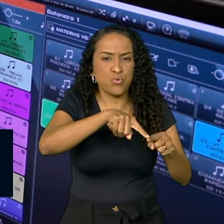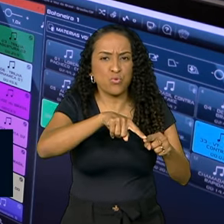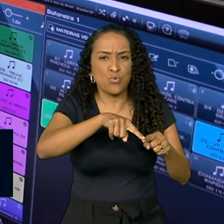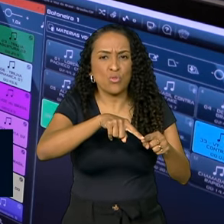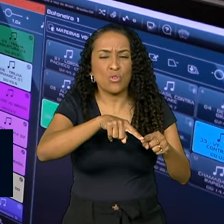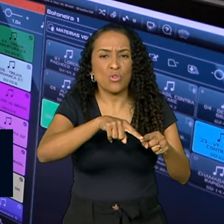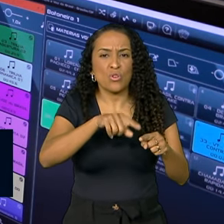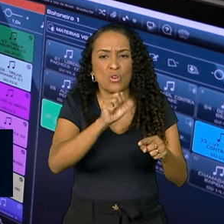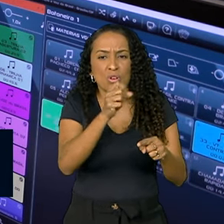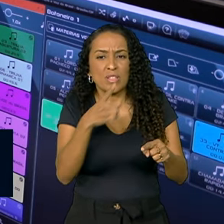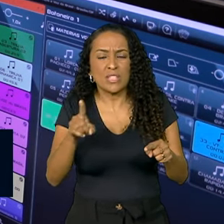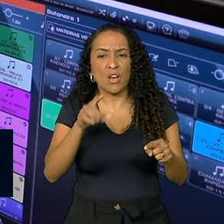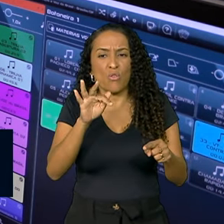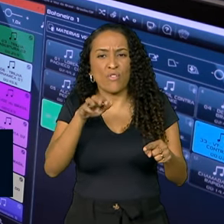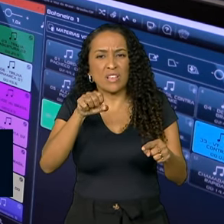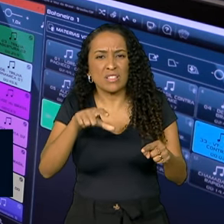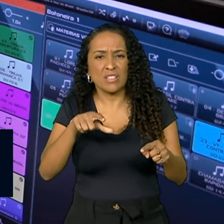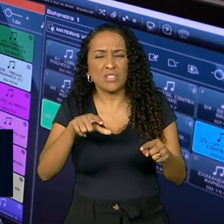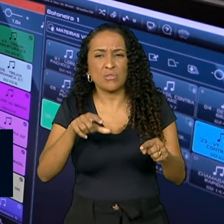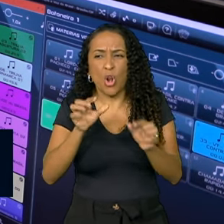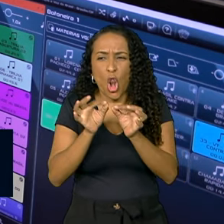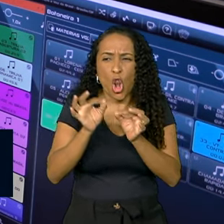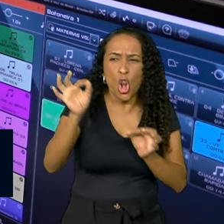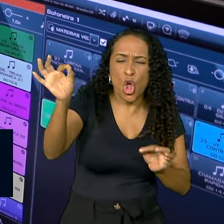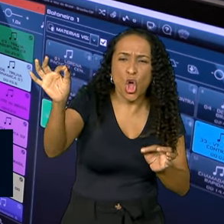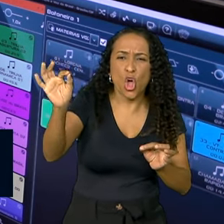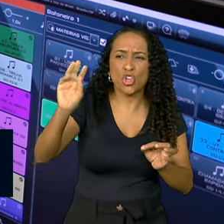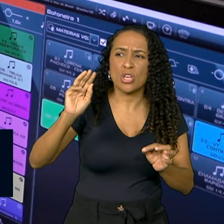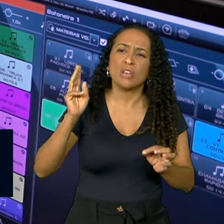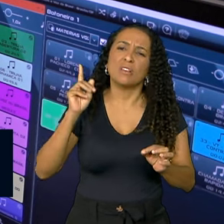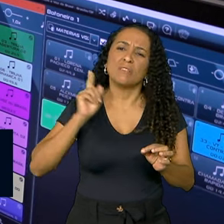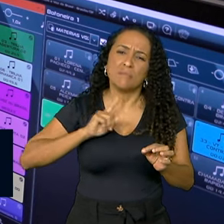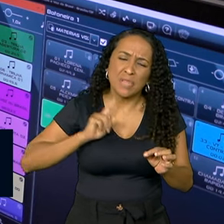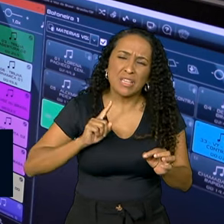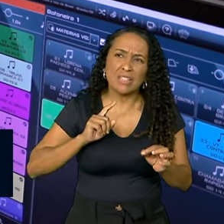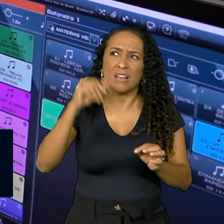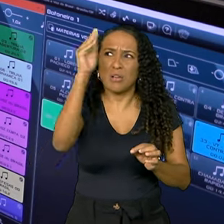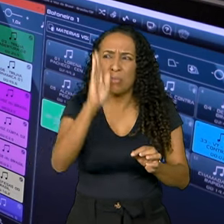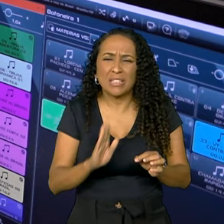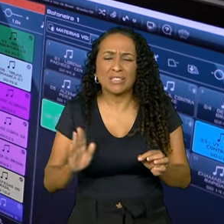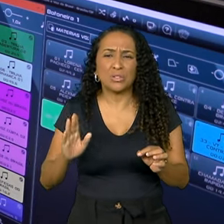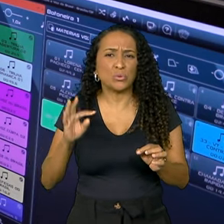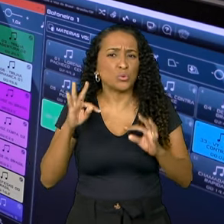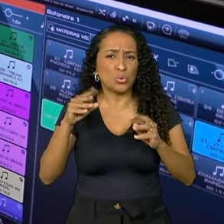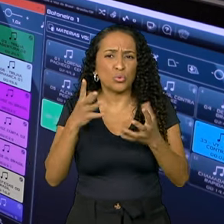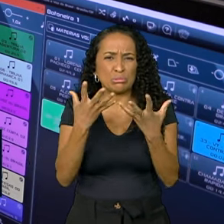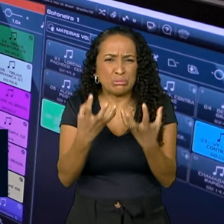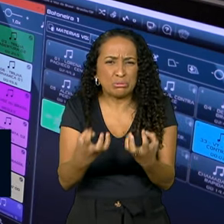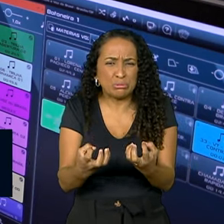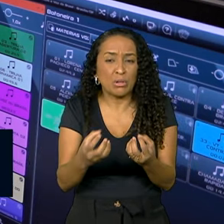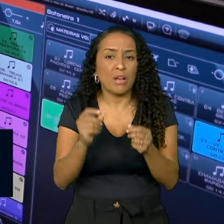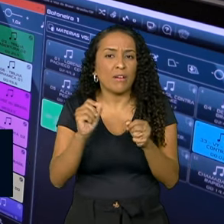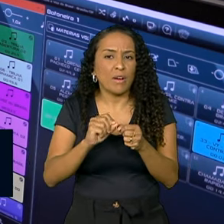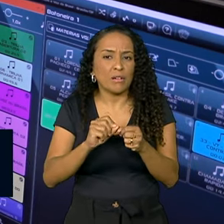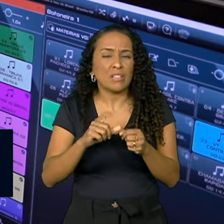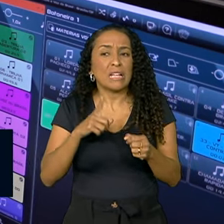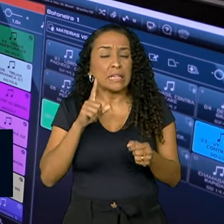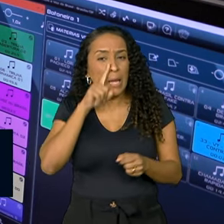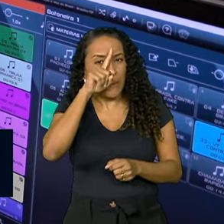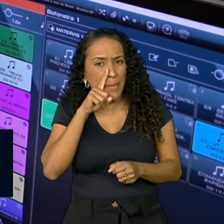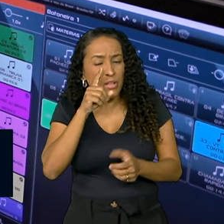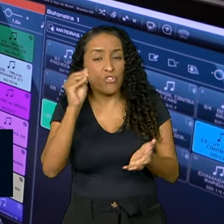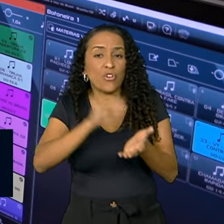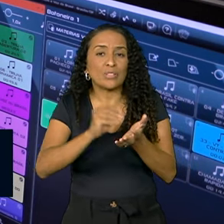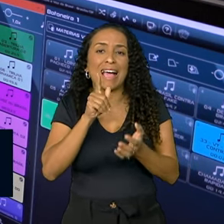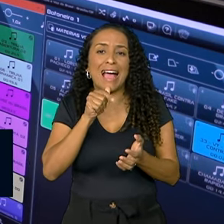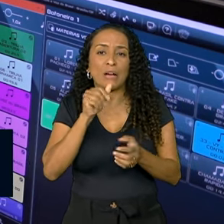muito abaixo desses estados lá em Minas Gerais e o país todo tá passando por uma grande estiagem há risco de desabastecimento para